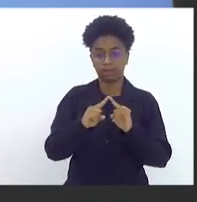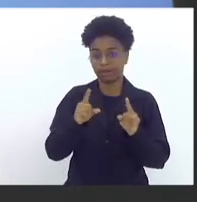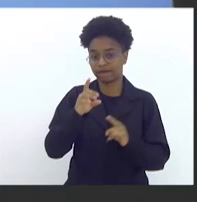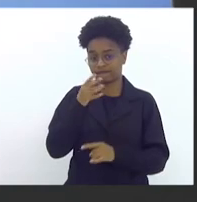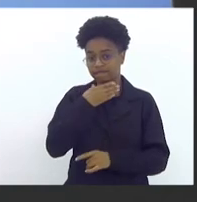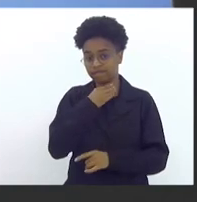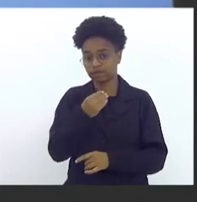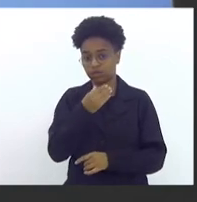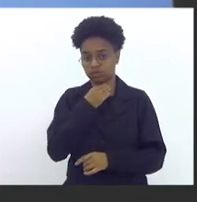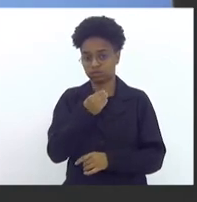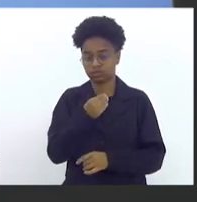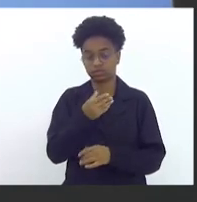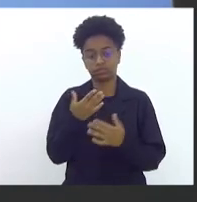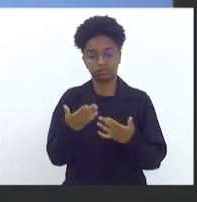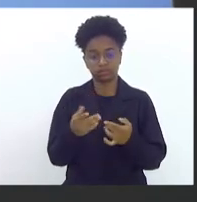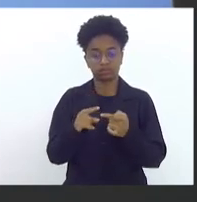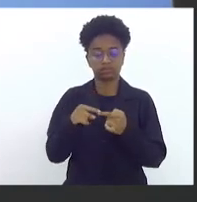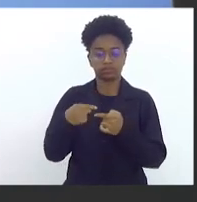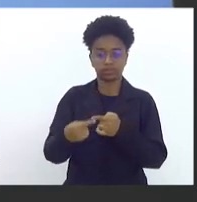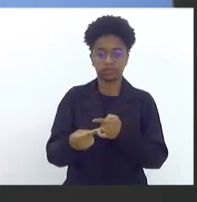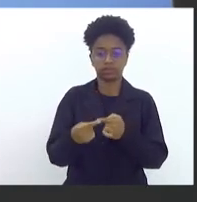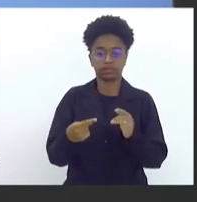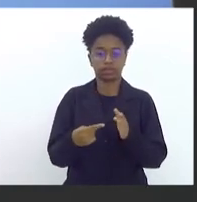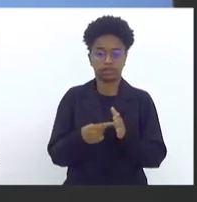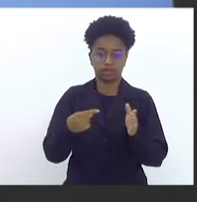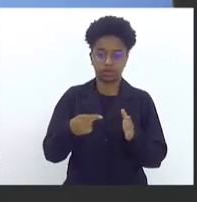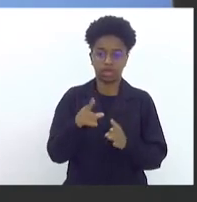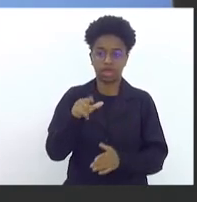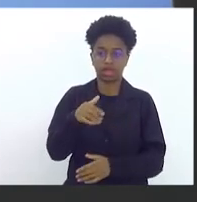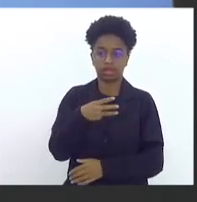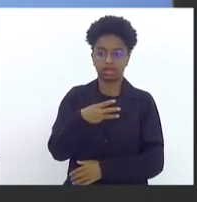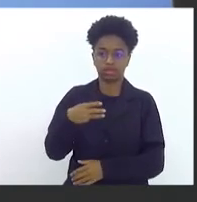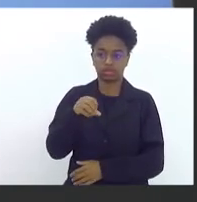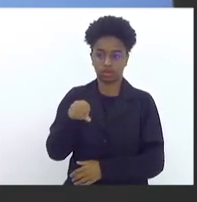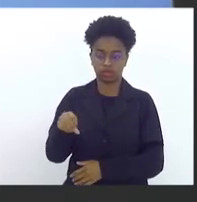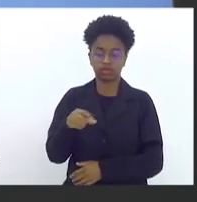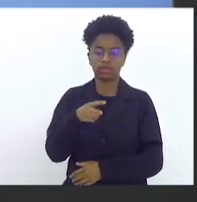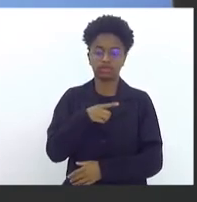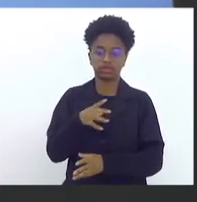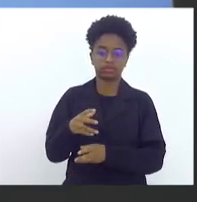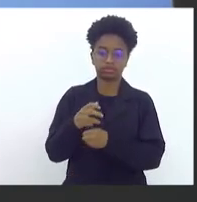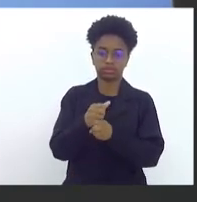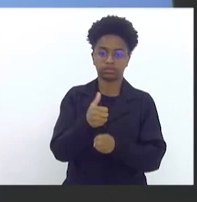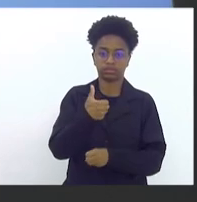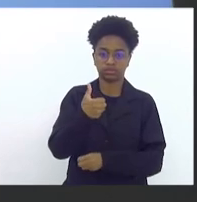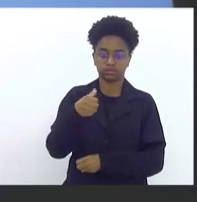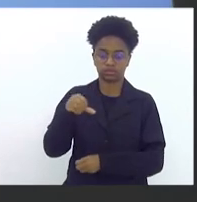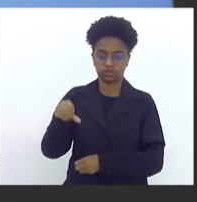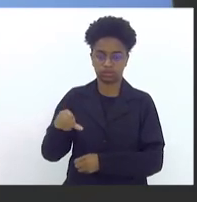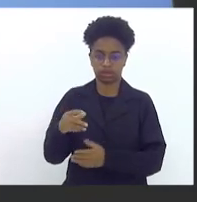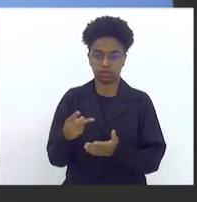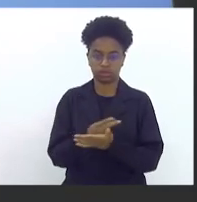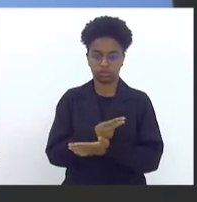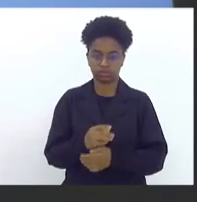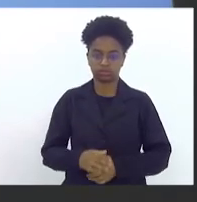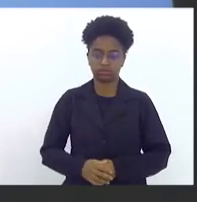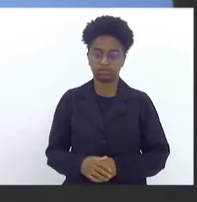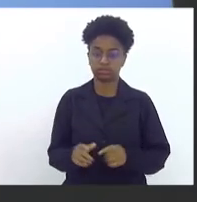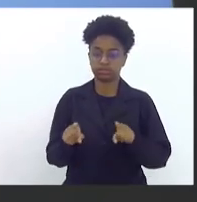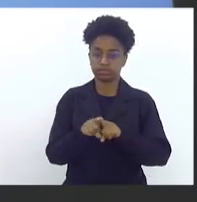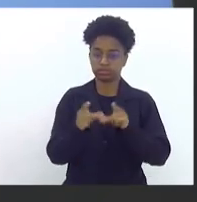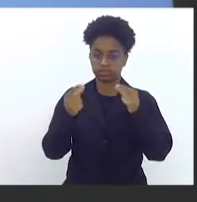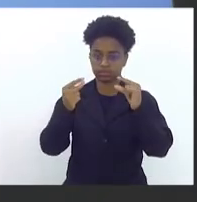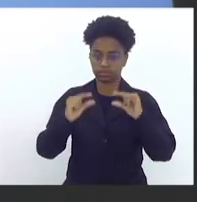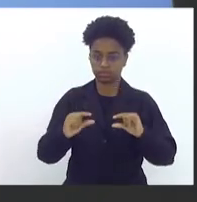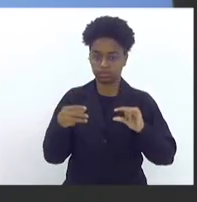promotor não denunciou né então na denúncia não houve 339 foram 19 casos em seis anos e a terceira linha